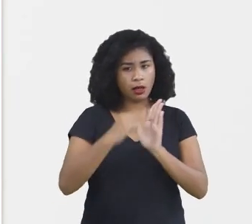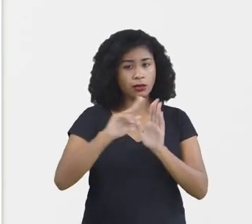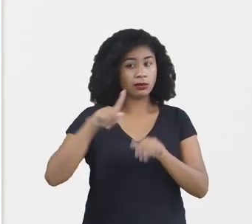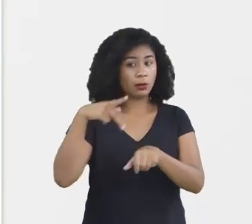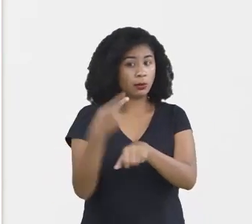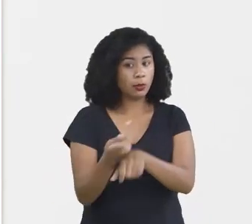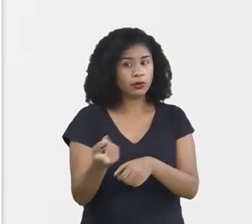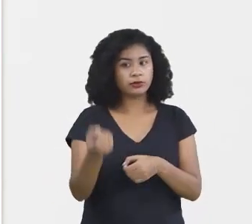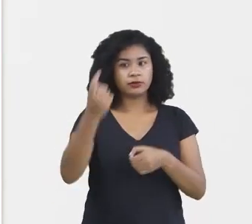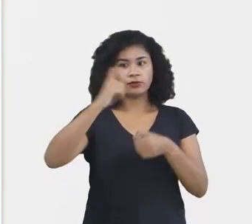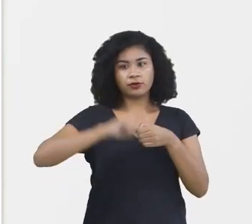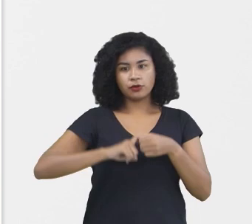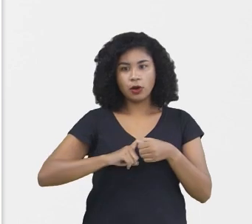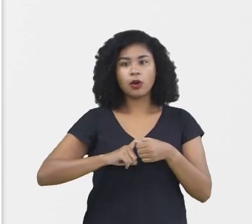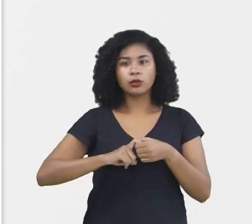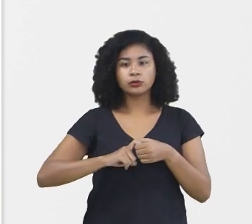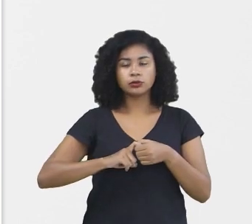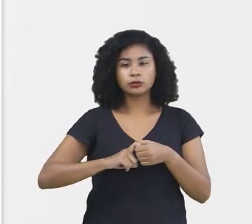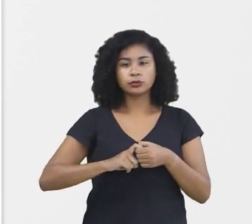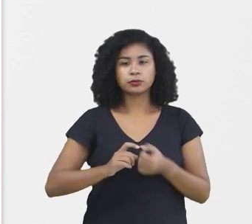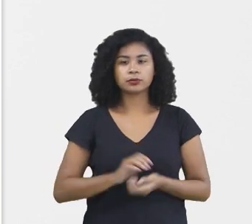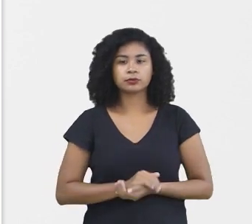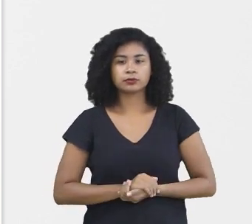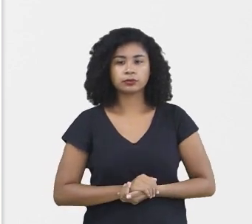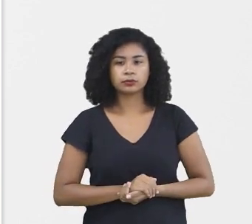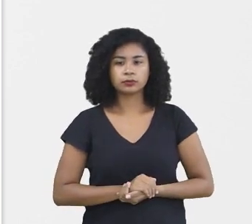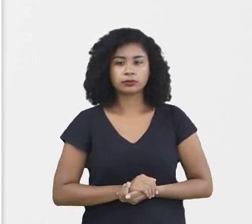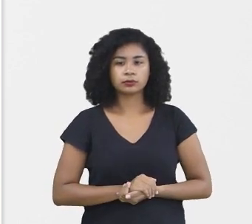vocês para fazermos a nossa interatividade.